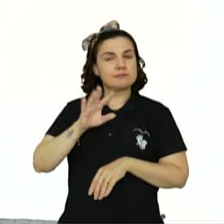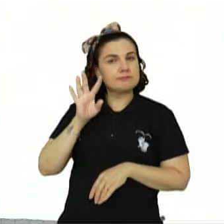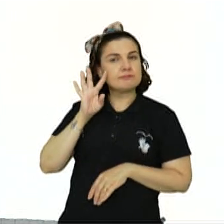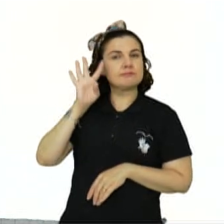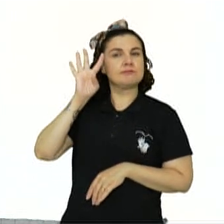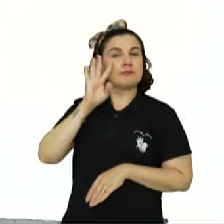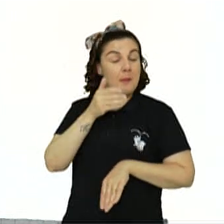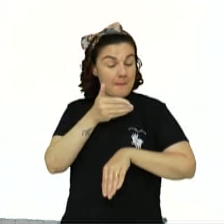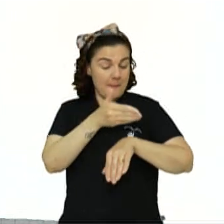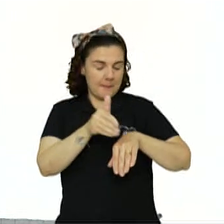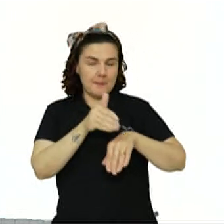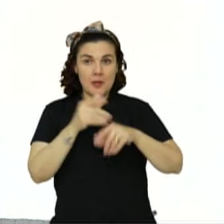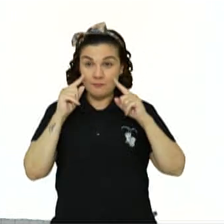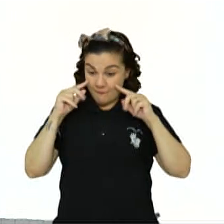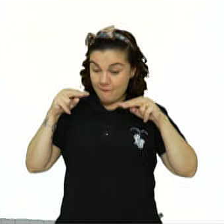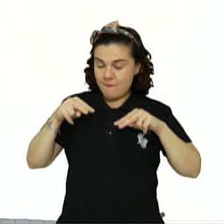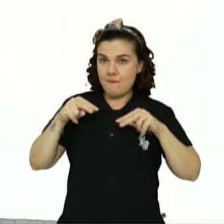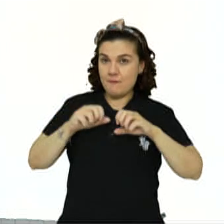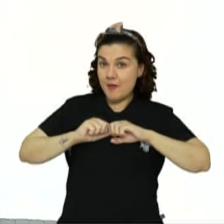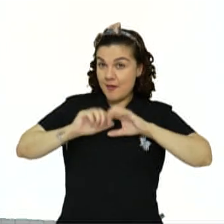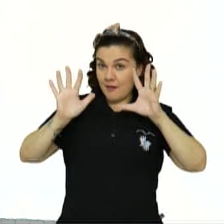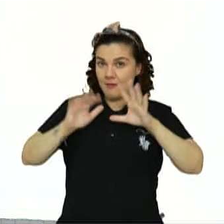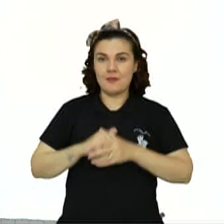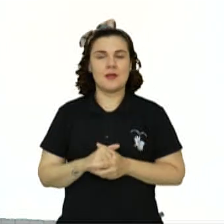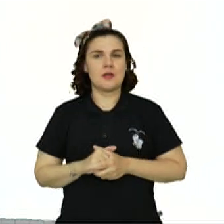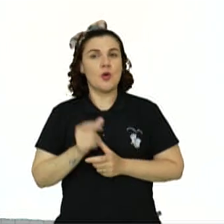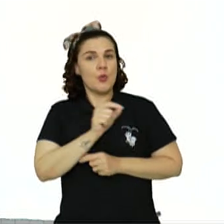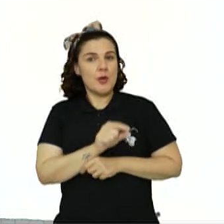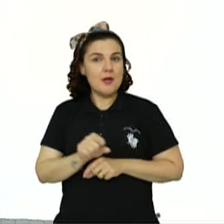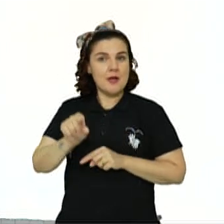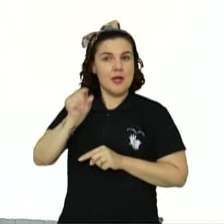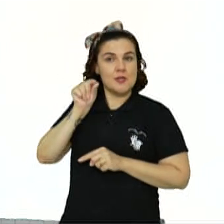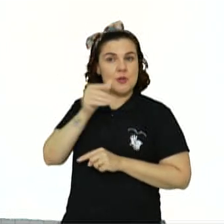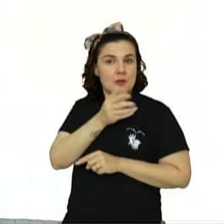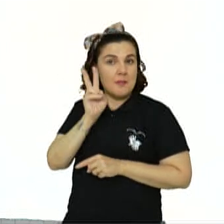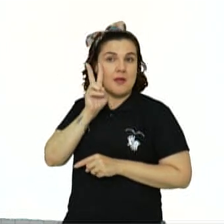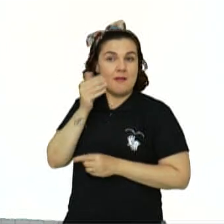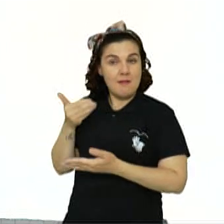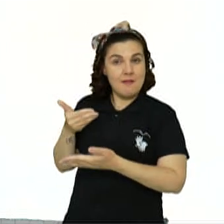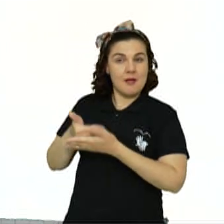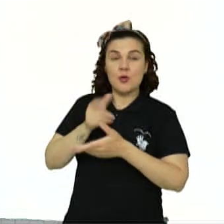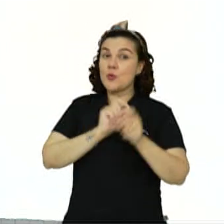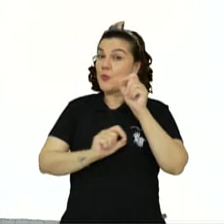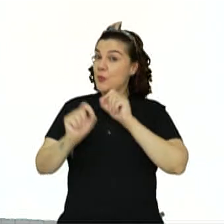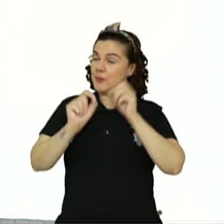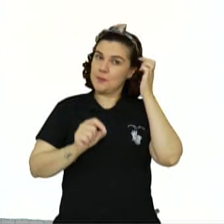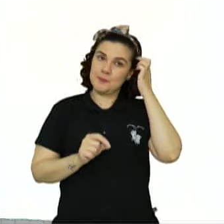uma forma prática. O conteúdo que foi escolhido para a retomada foi